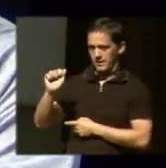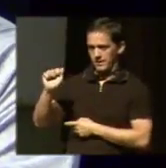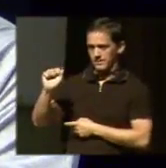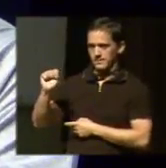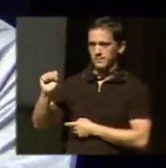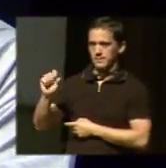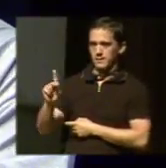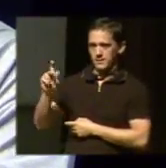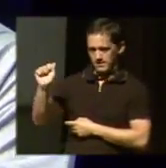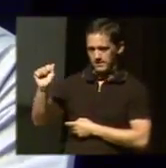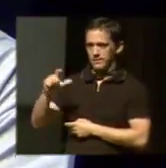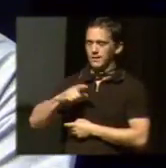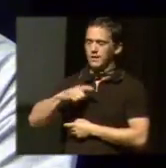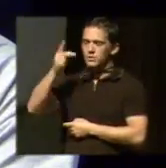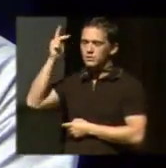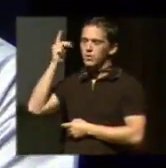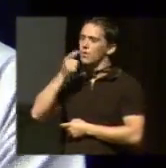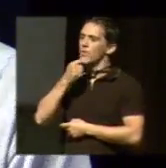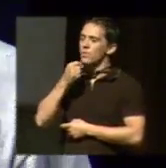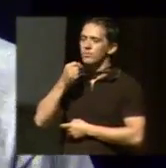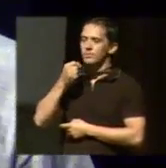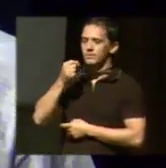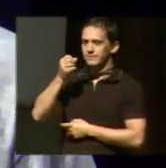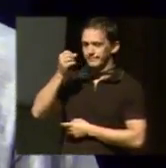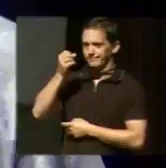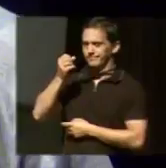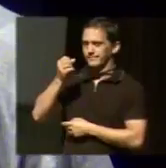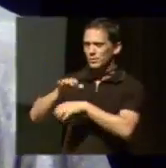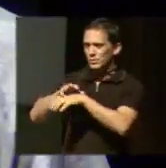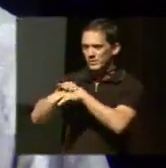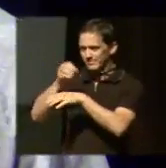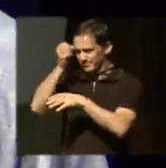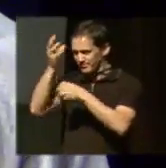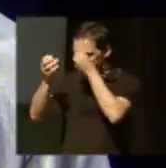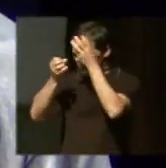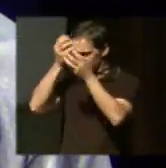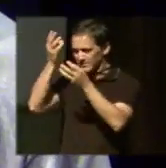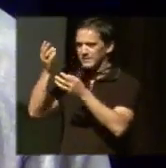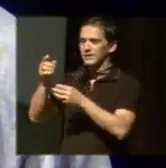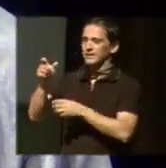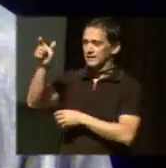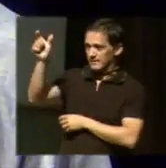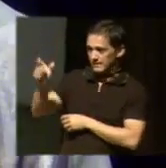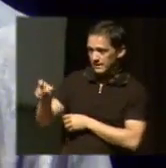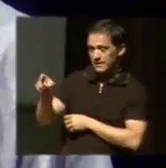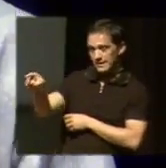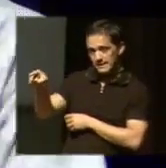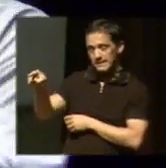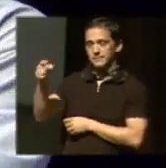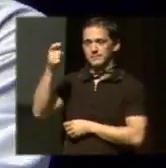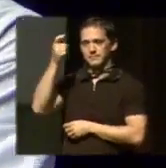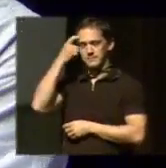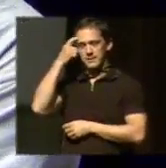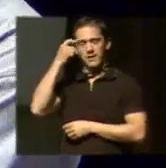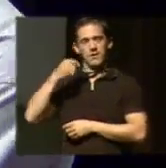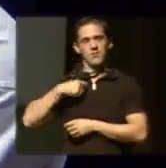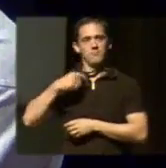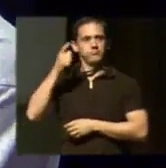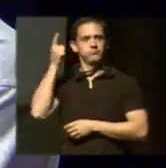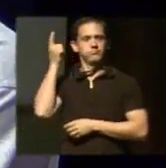de um senhor de idade com Alzheimer, ele retrata ele achando que ganhou